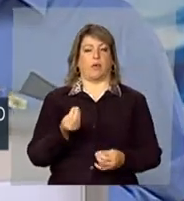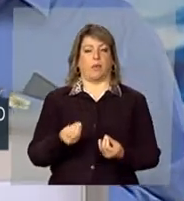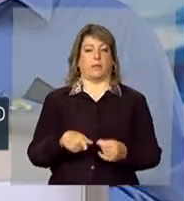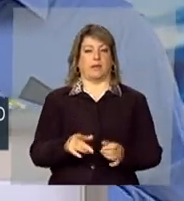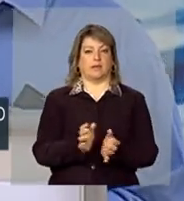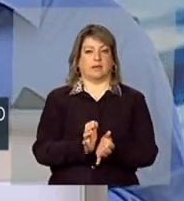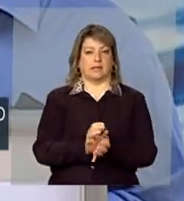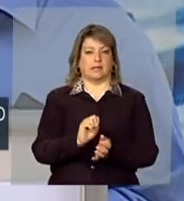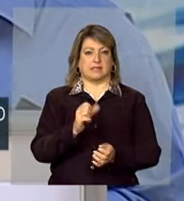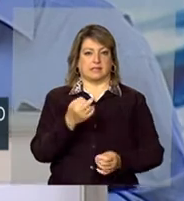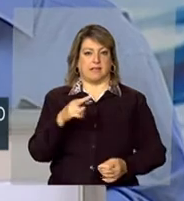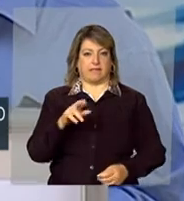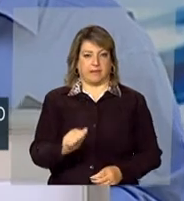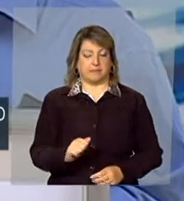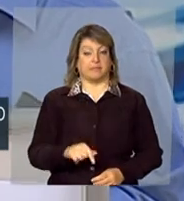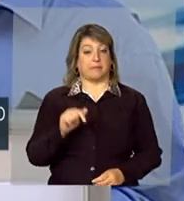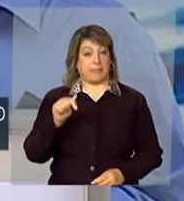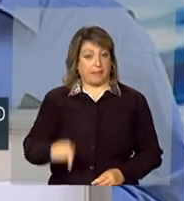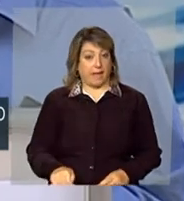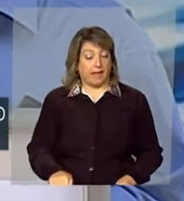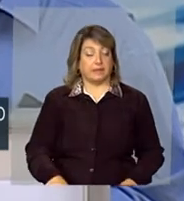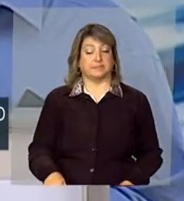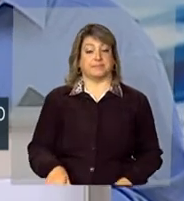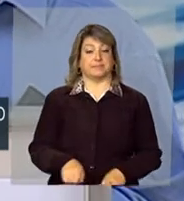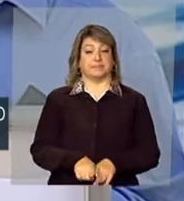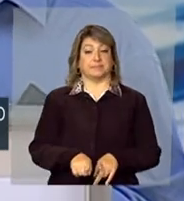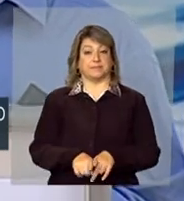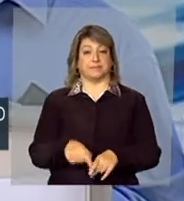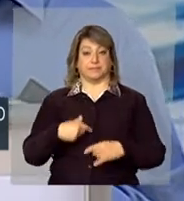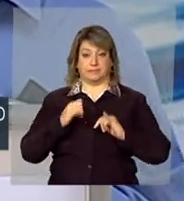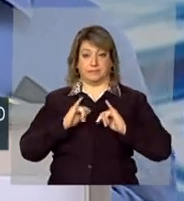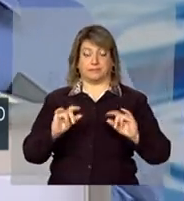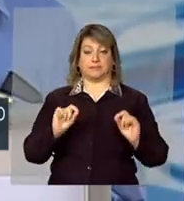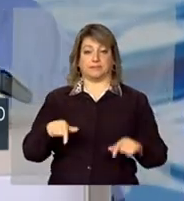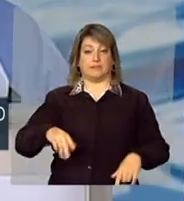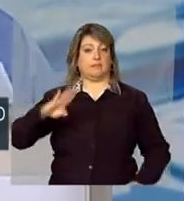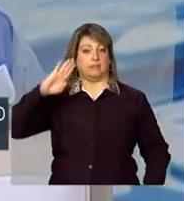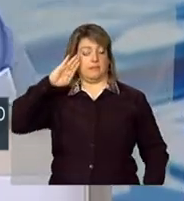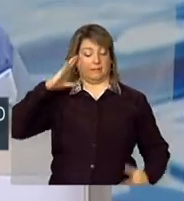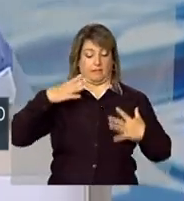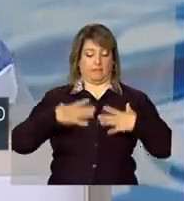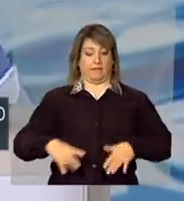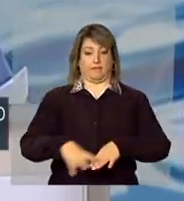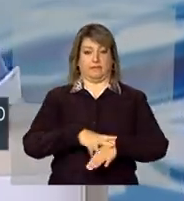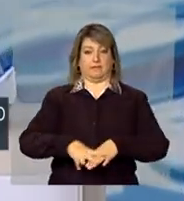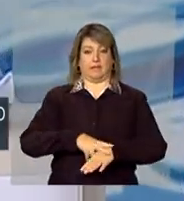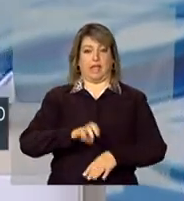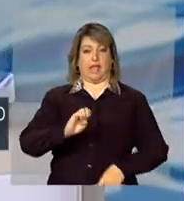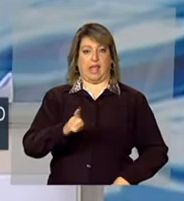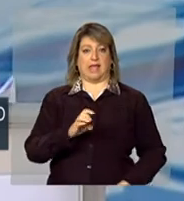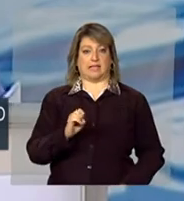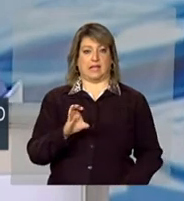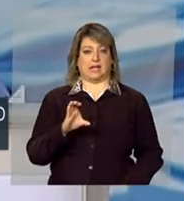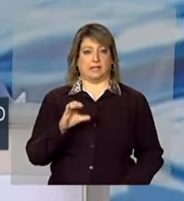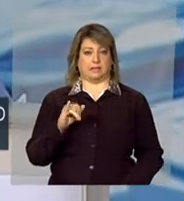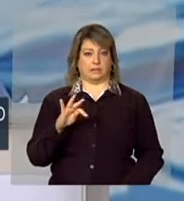aqui o Exército Brasileiro, através da Secretaria Nacional de Defesa Civil, mantém